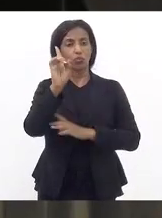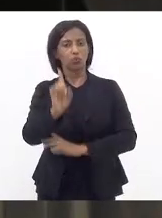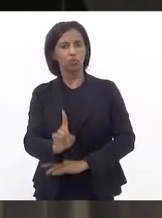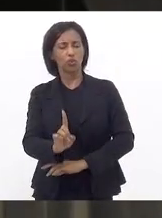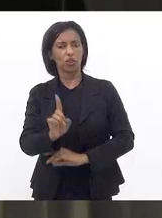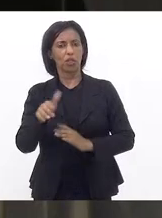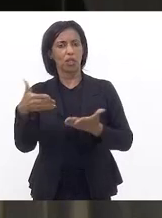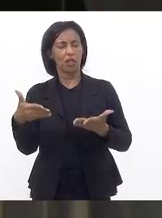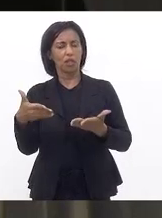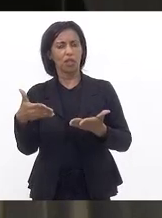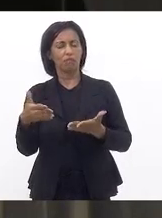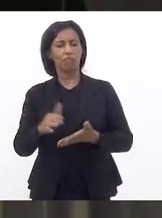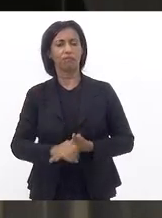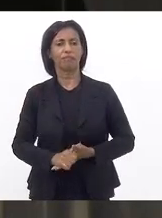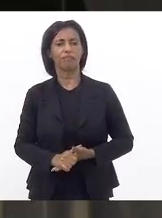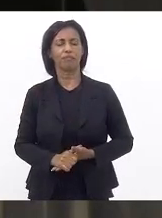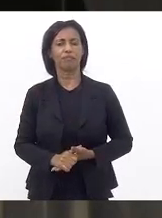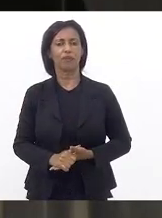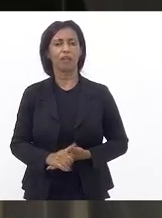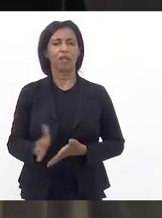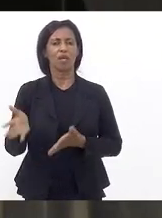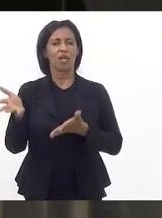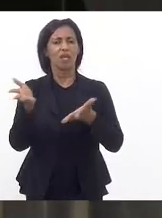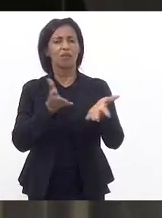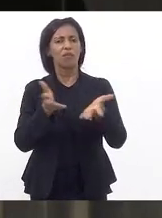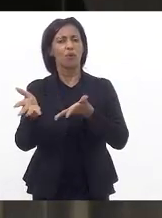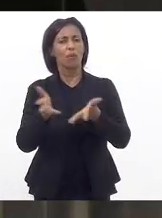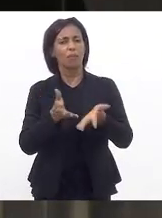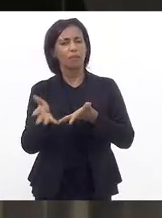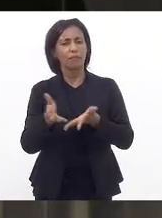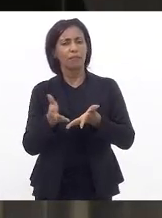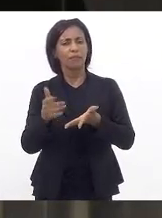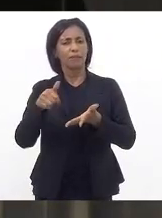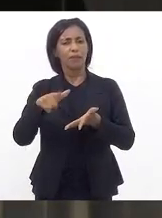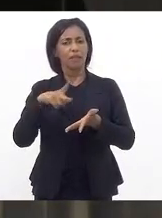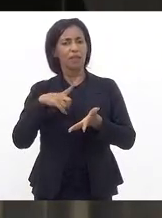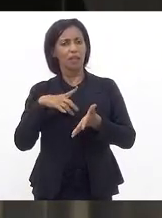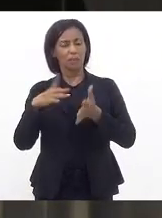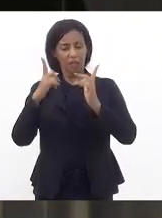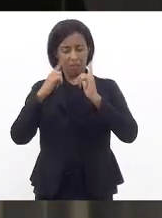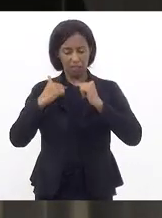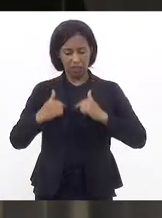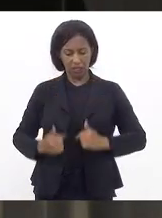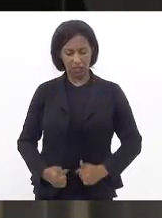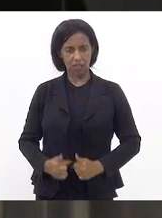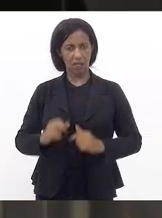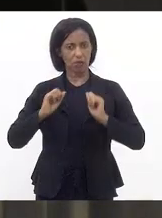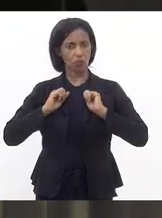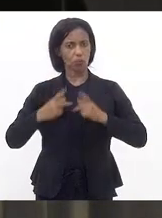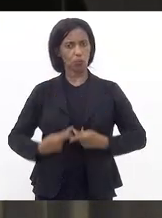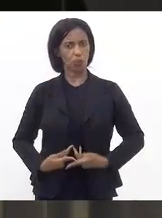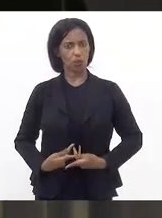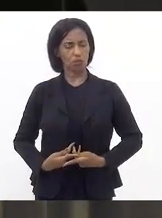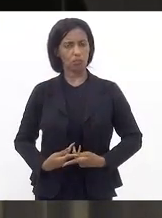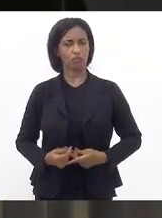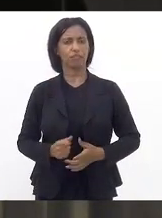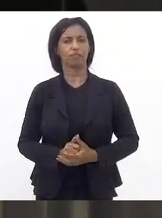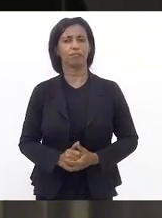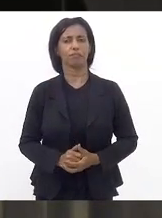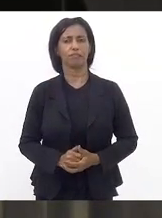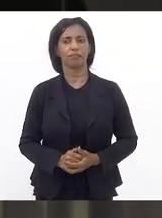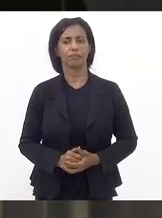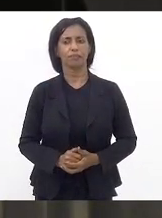direito aí hein tangibilidade enviou habilidade e integridade do corpo humano senhores